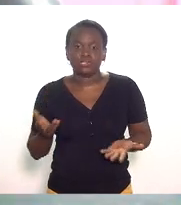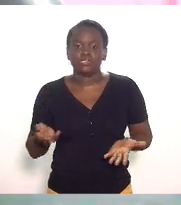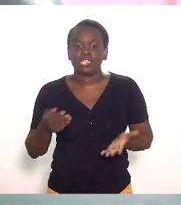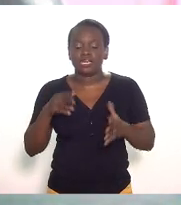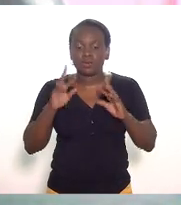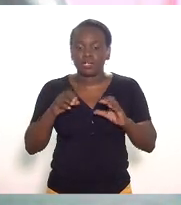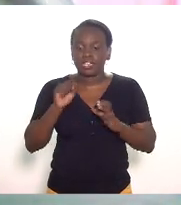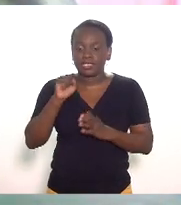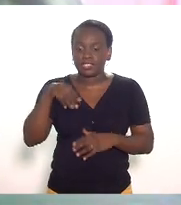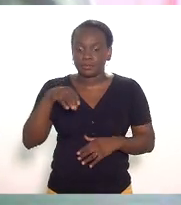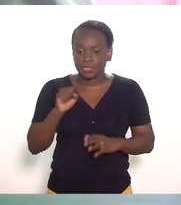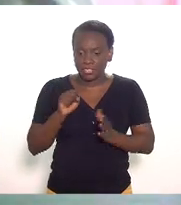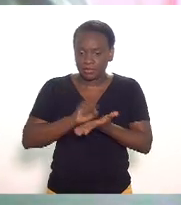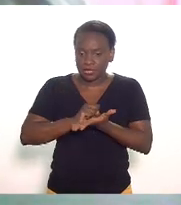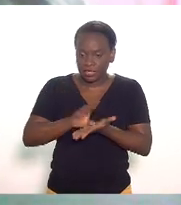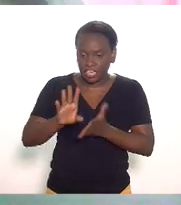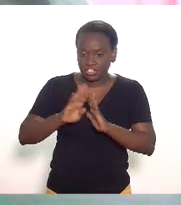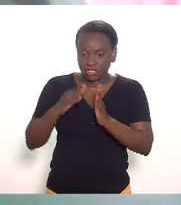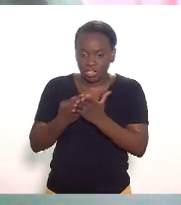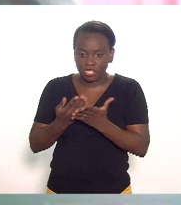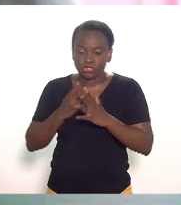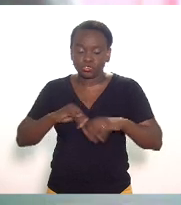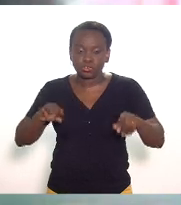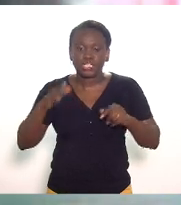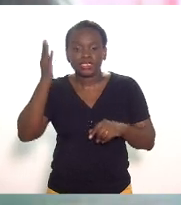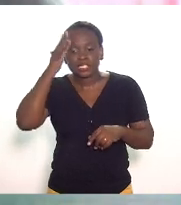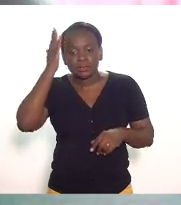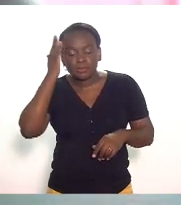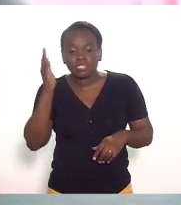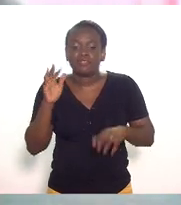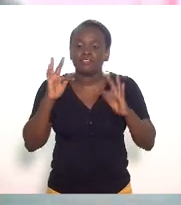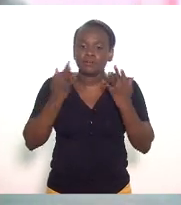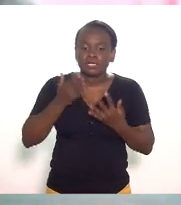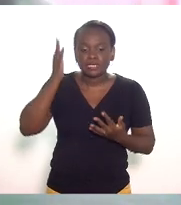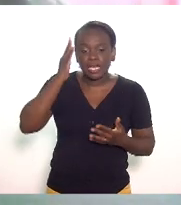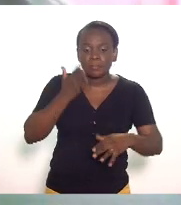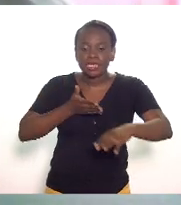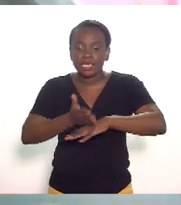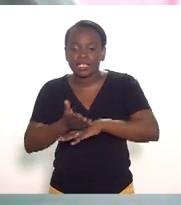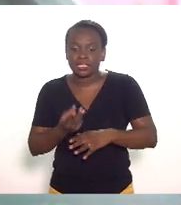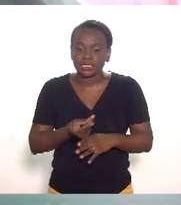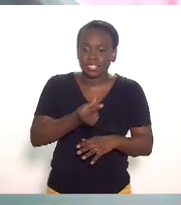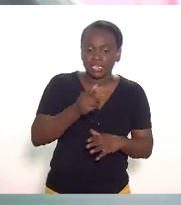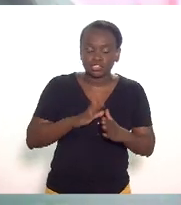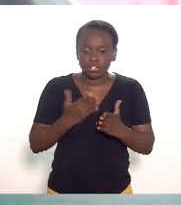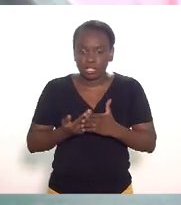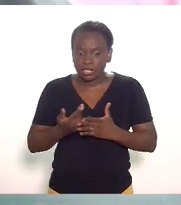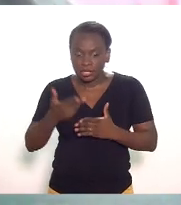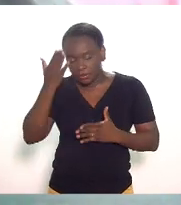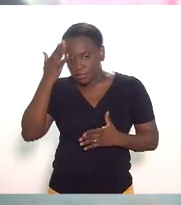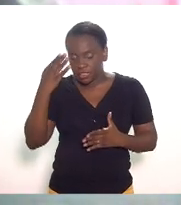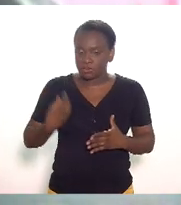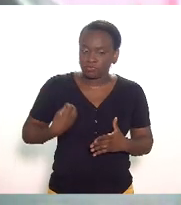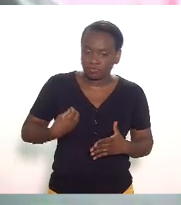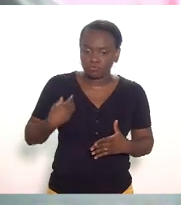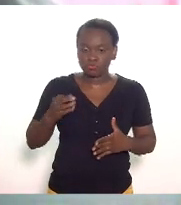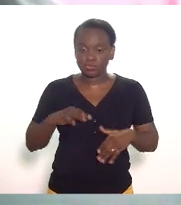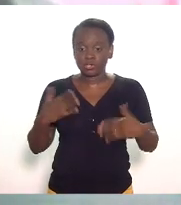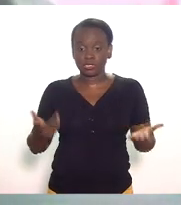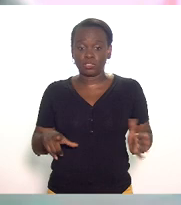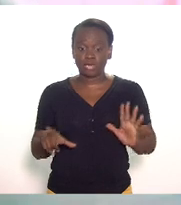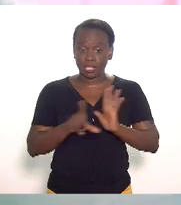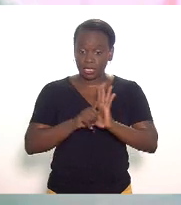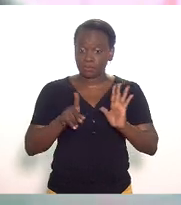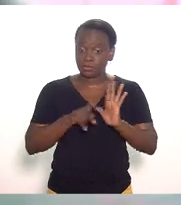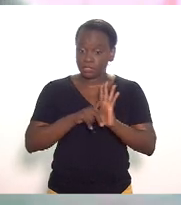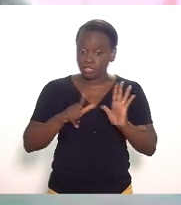nas escolas. É uma forma dos pais controlarem a entrada e a saída dos alunos. Eu acho que esse projeto, esta lei, né, que na verdade